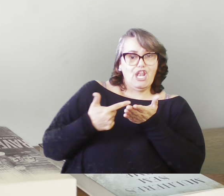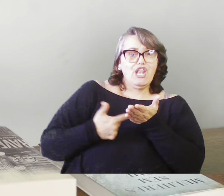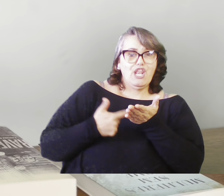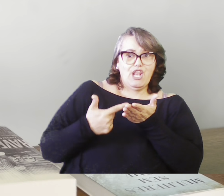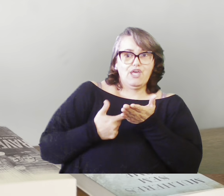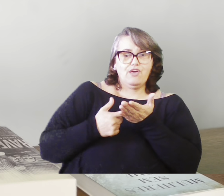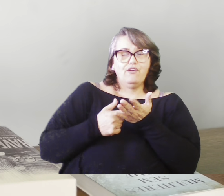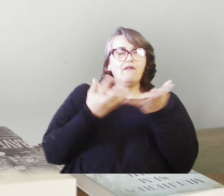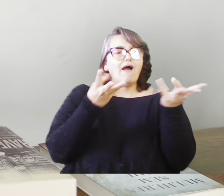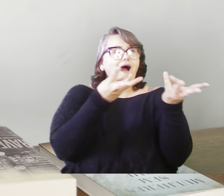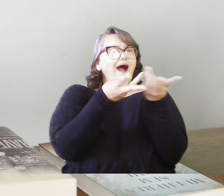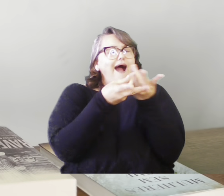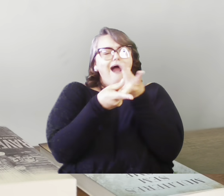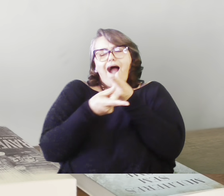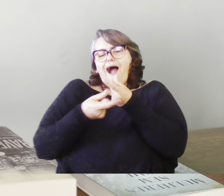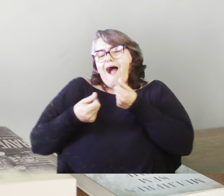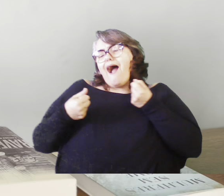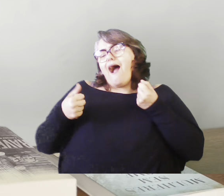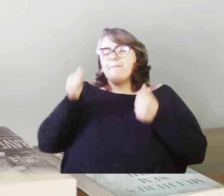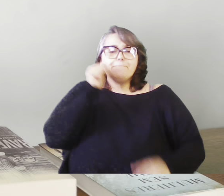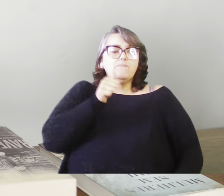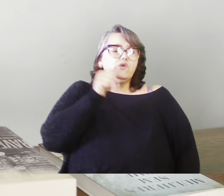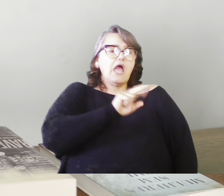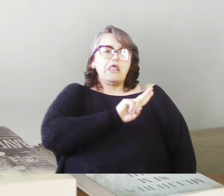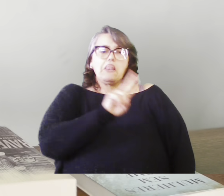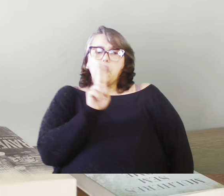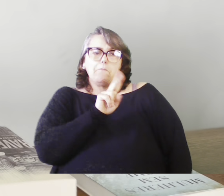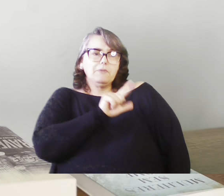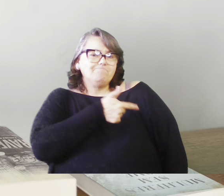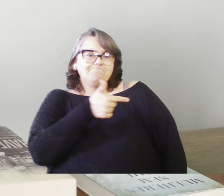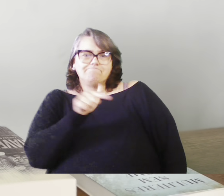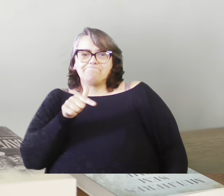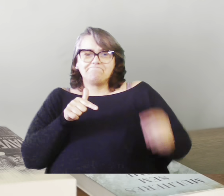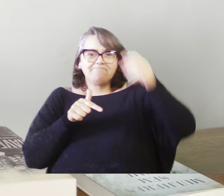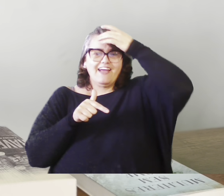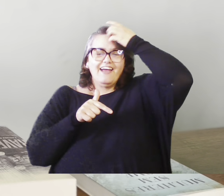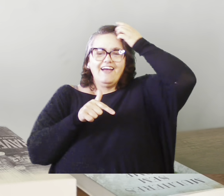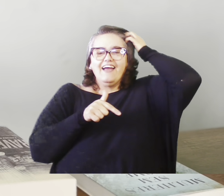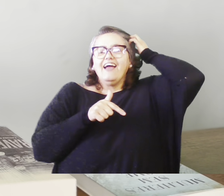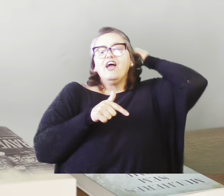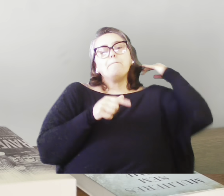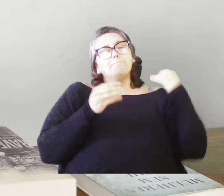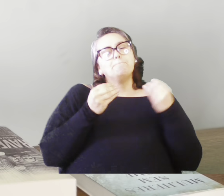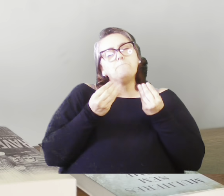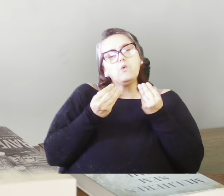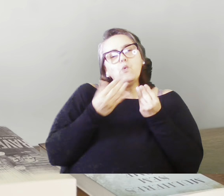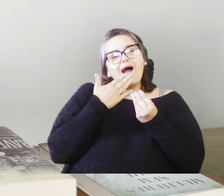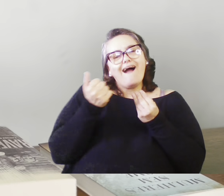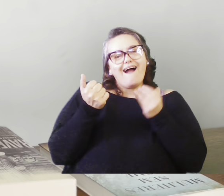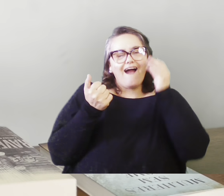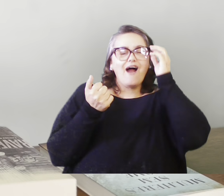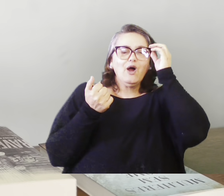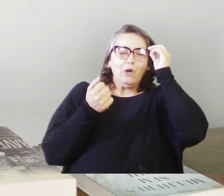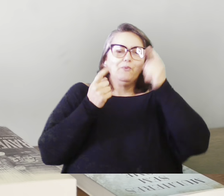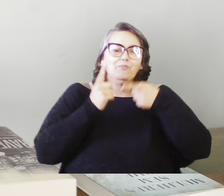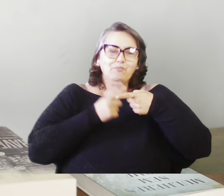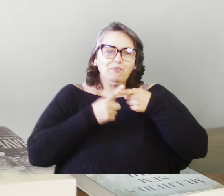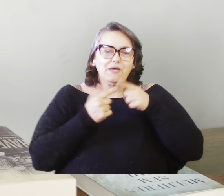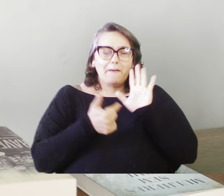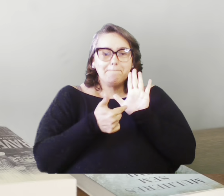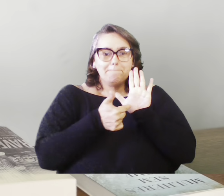é um livro encantador, Mulheres Sem Nome. É um livro que eu acho que vale muito a